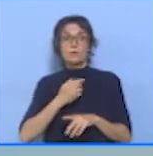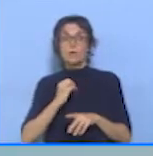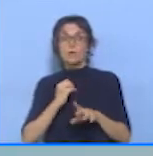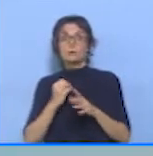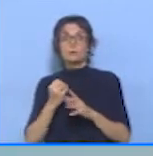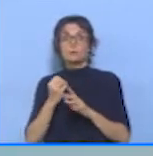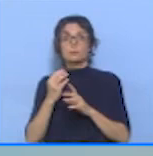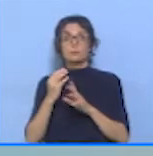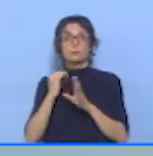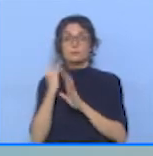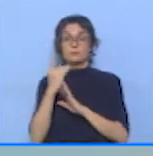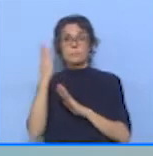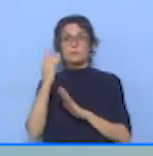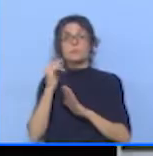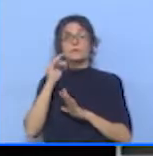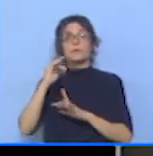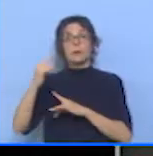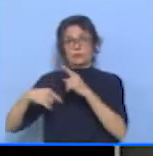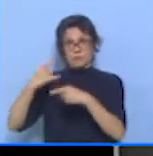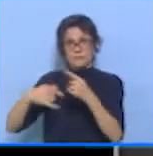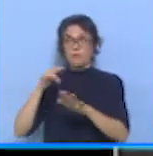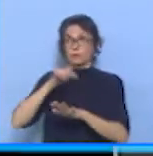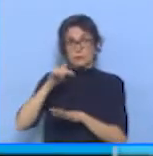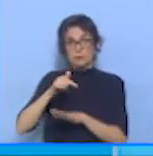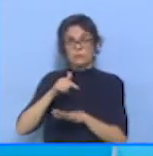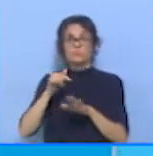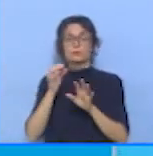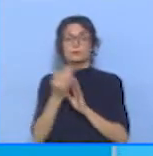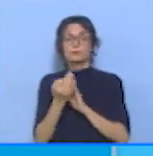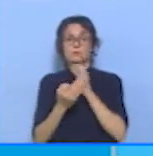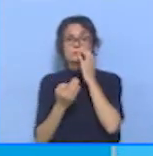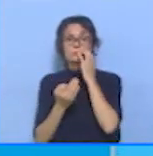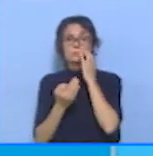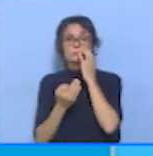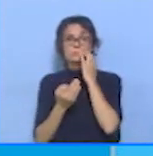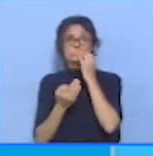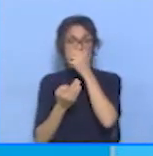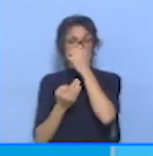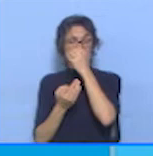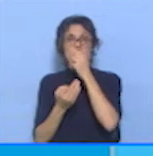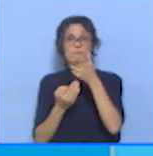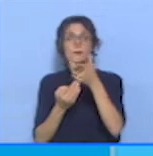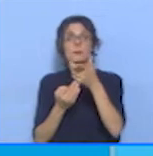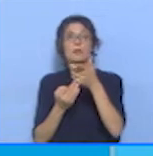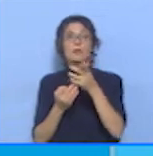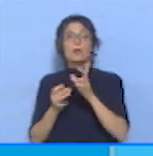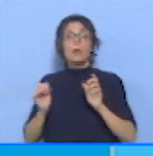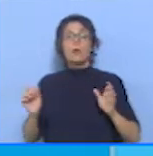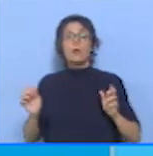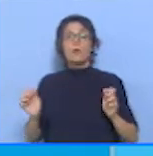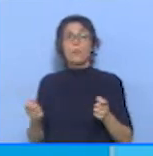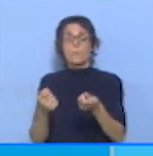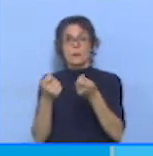suas mobilizações? Sim, sim. Muito na linha também do café que tem feito integrada nesta campanha da CITSE, que é uma aliança de ONGs